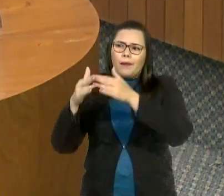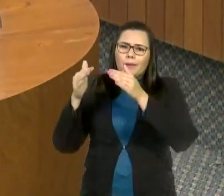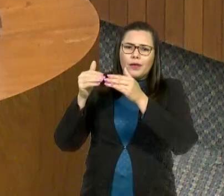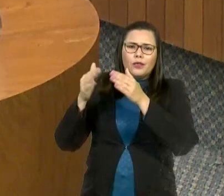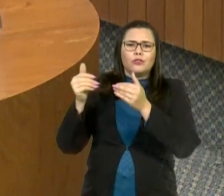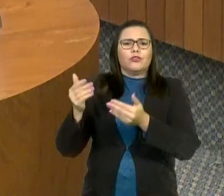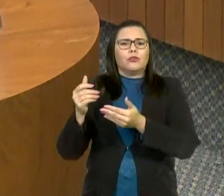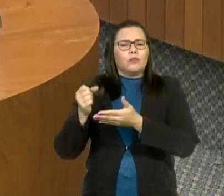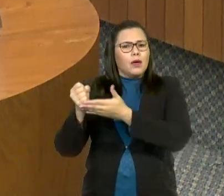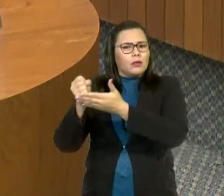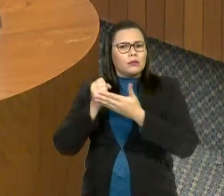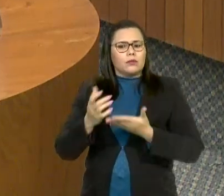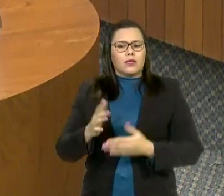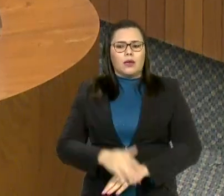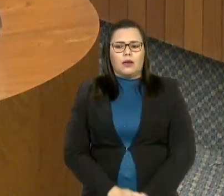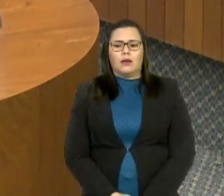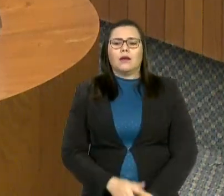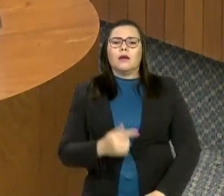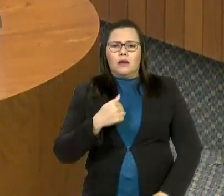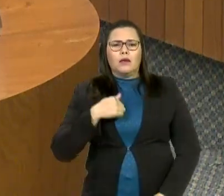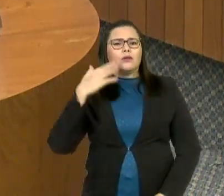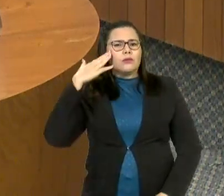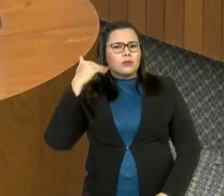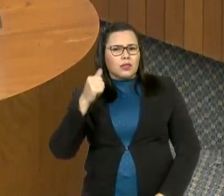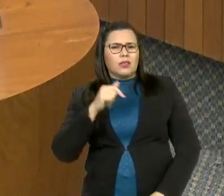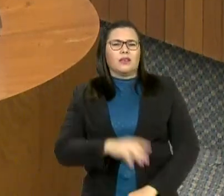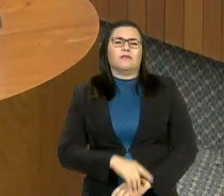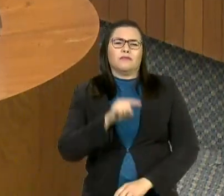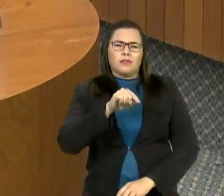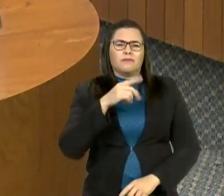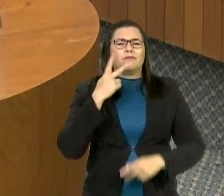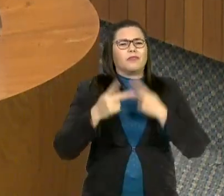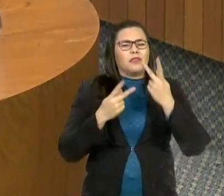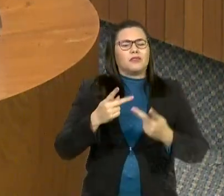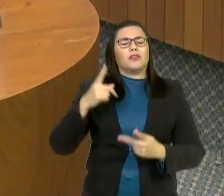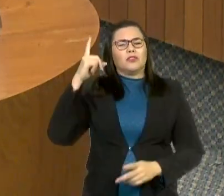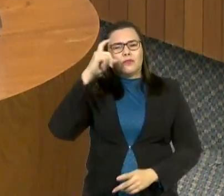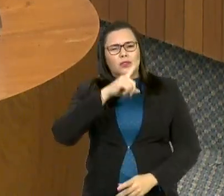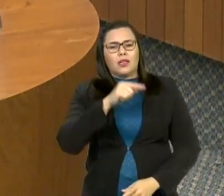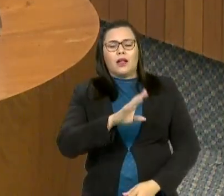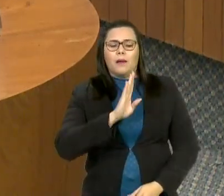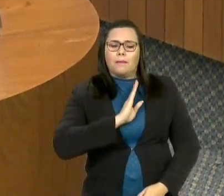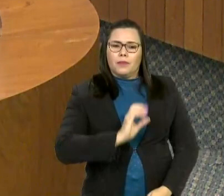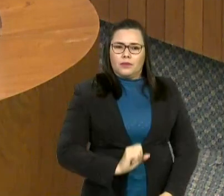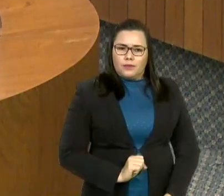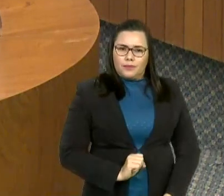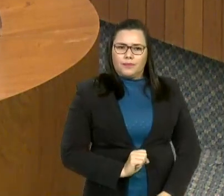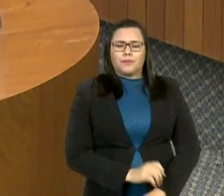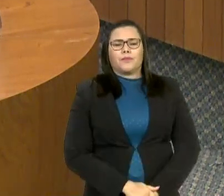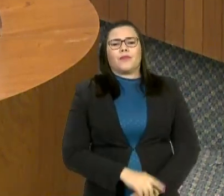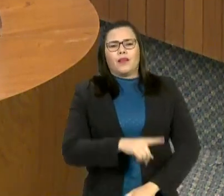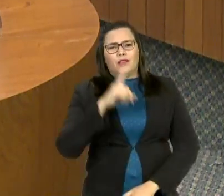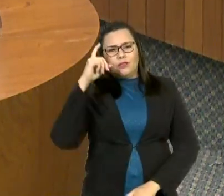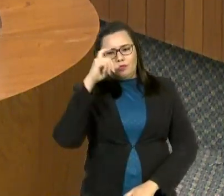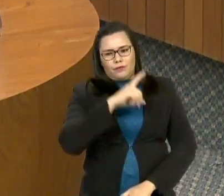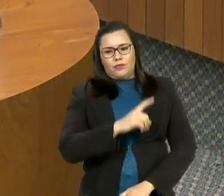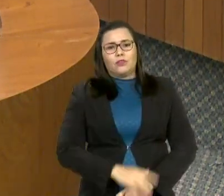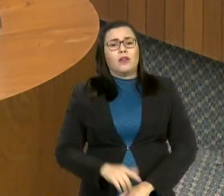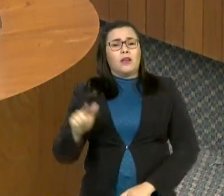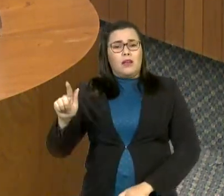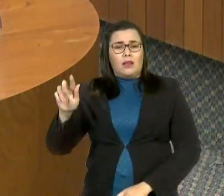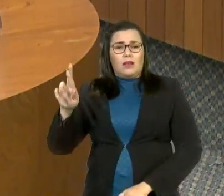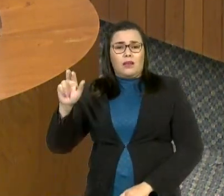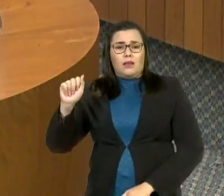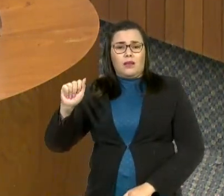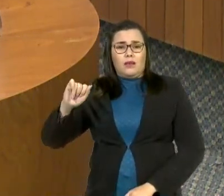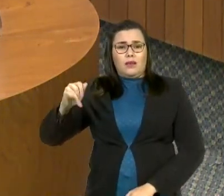que realmente dificultam. E eu sou testemunha que a mesma burocracia que Vossa Excelência, o prefeito de Balsas, o prefeito Eric, enfrentou, nós enfrentamos também em Grajaú. Então,